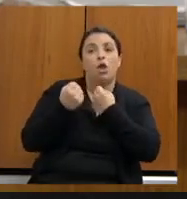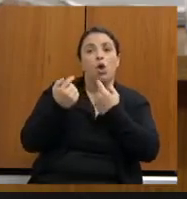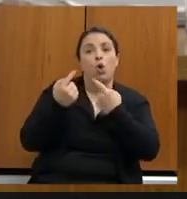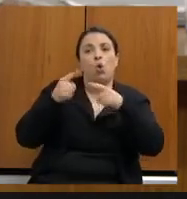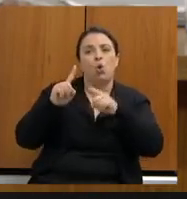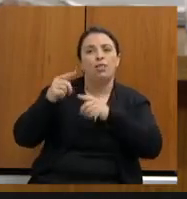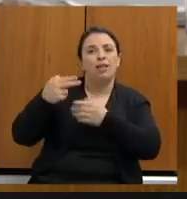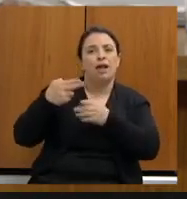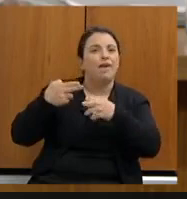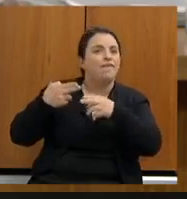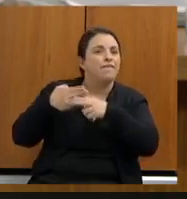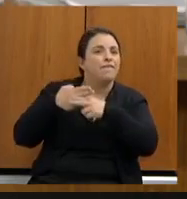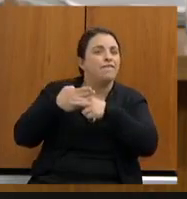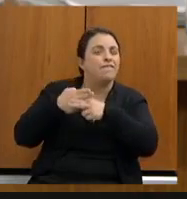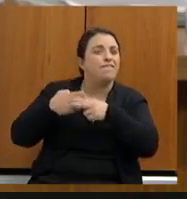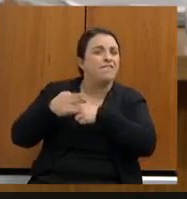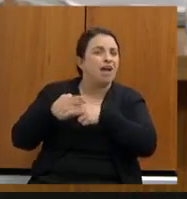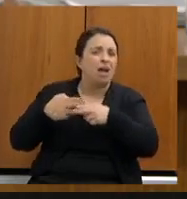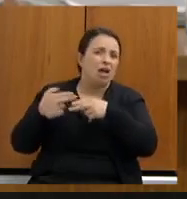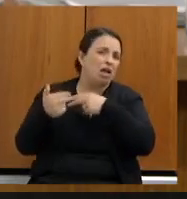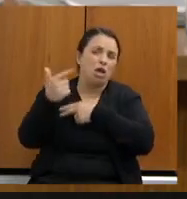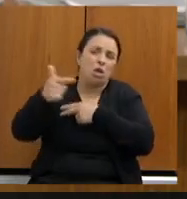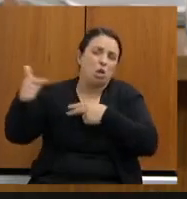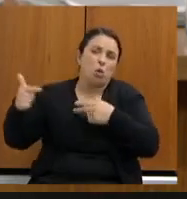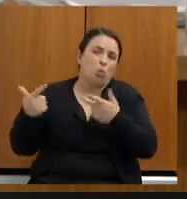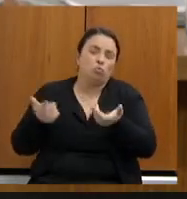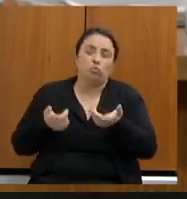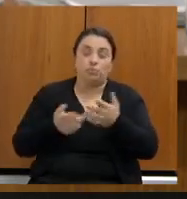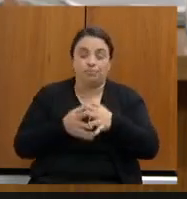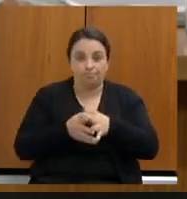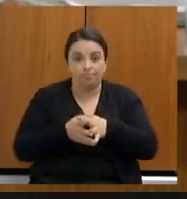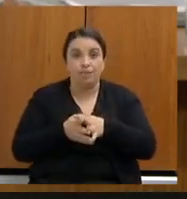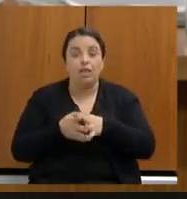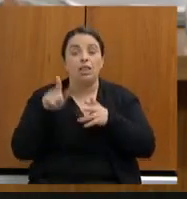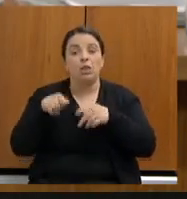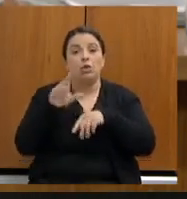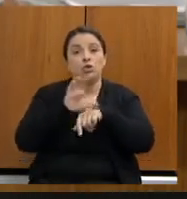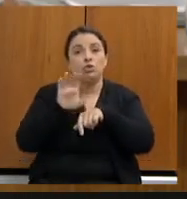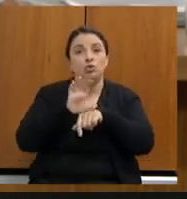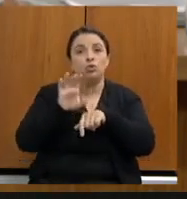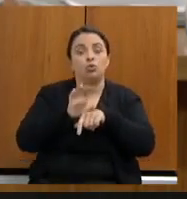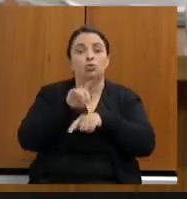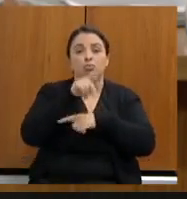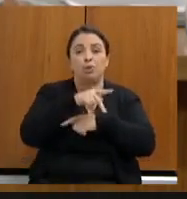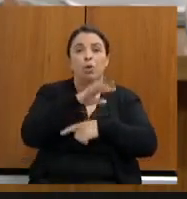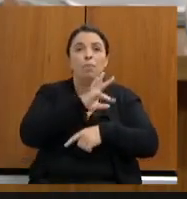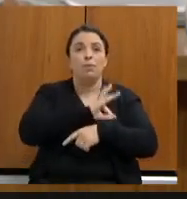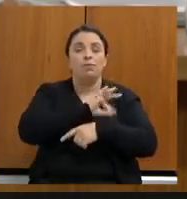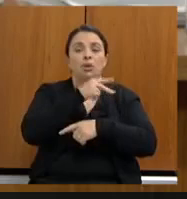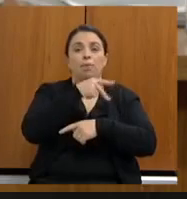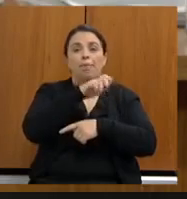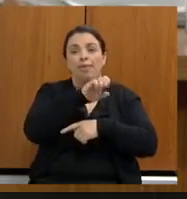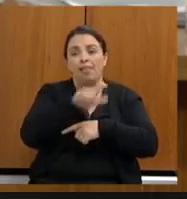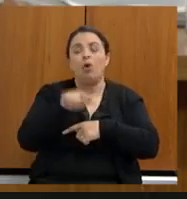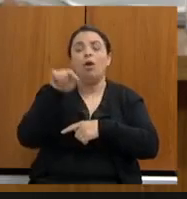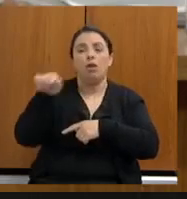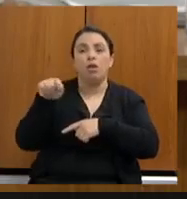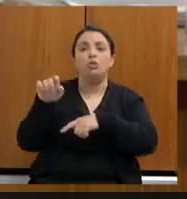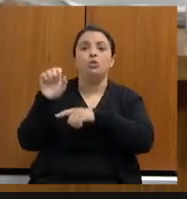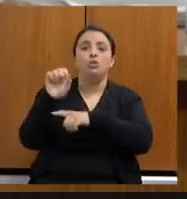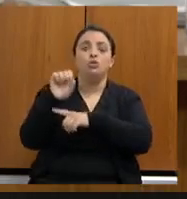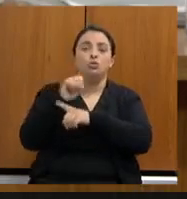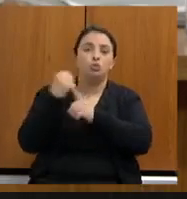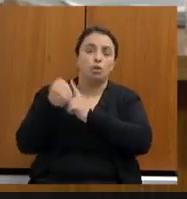de cursos de Formação tanto para os policiais penais quanto para os Agentes do socioeducativo e além dos cursos de Formação um